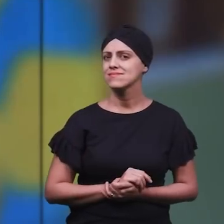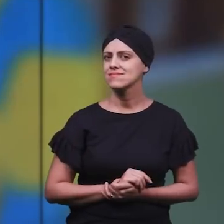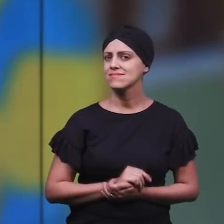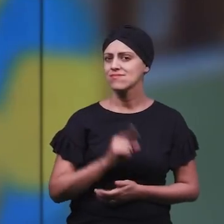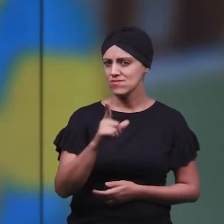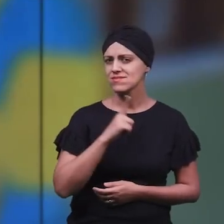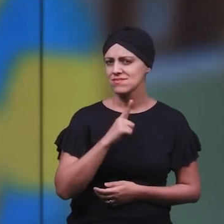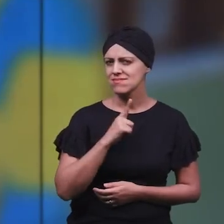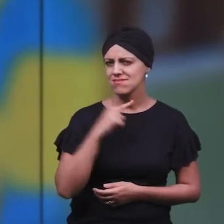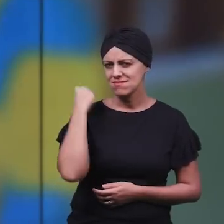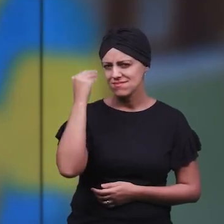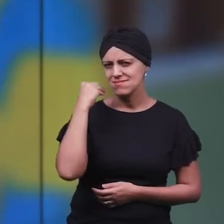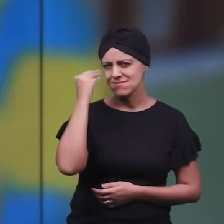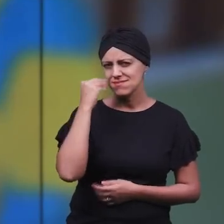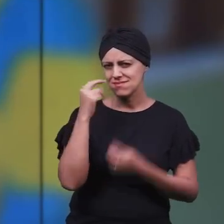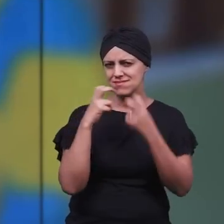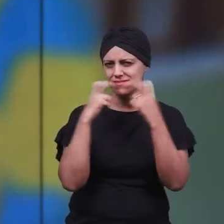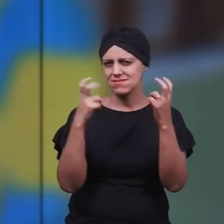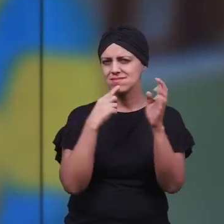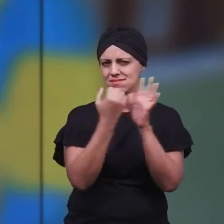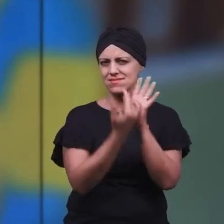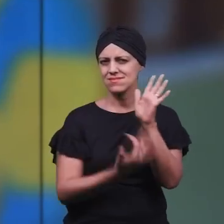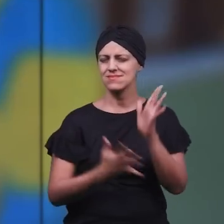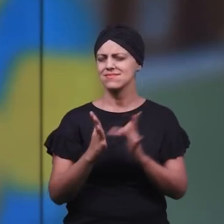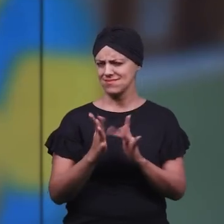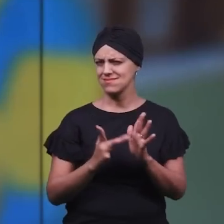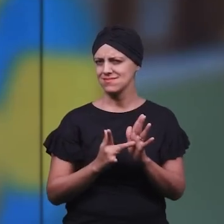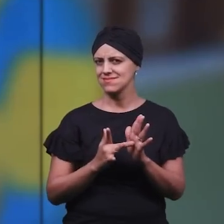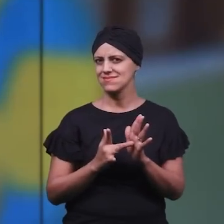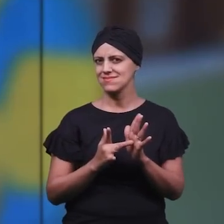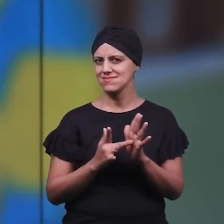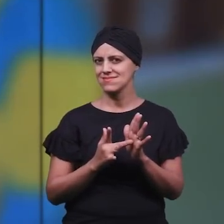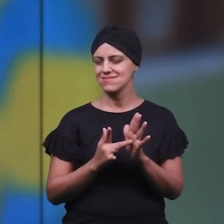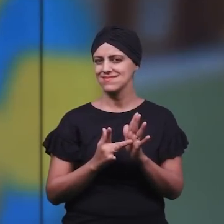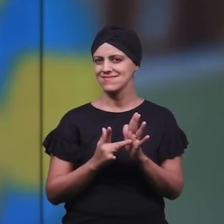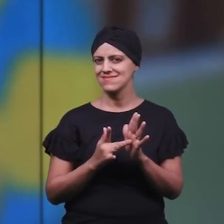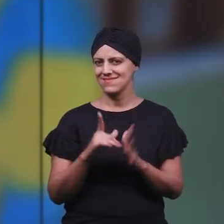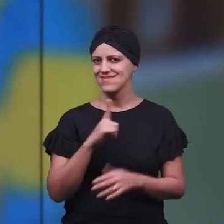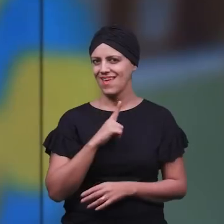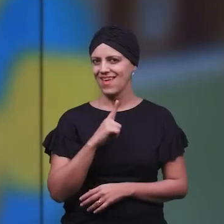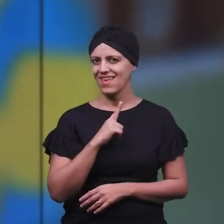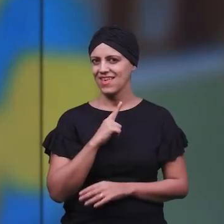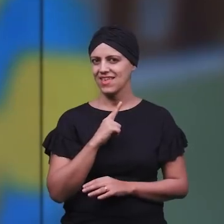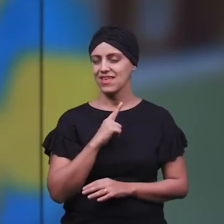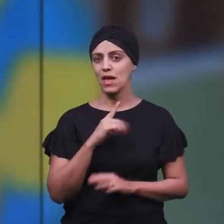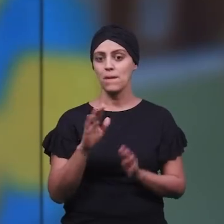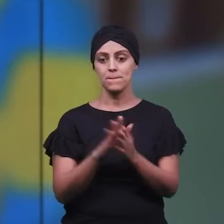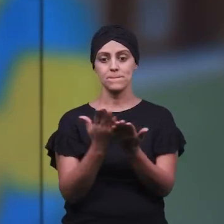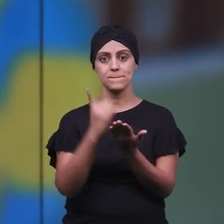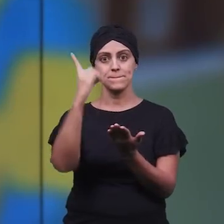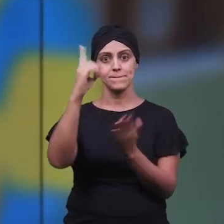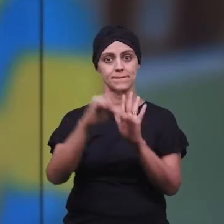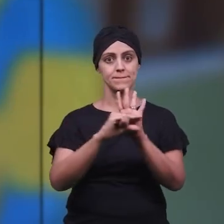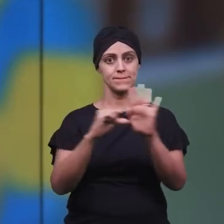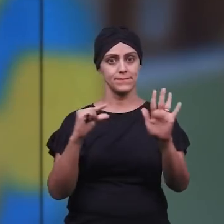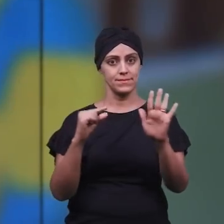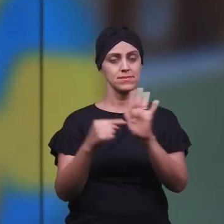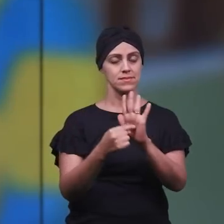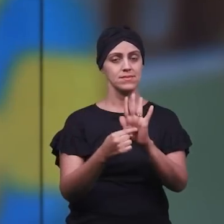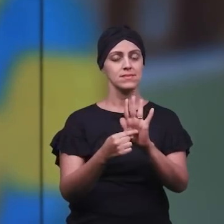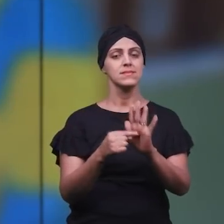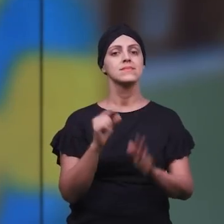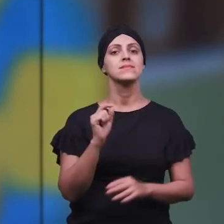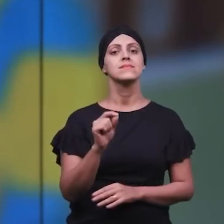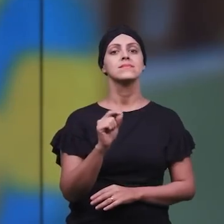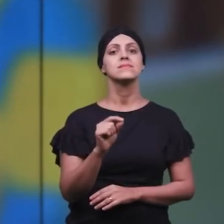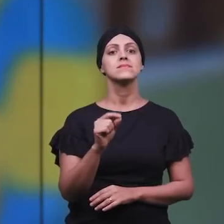você? Você tem alguma experiência com o clamor pelo sangue de Jesus? Tem um versículo na palavra de Deus que diz